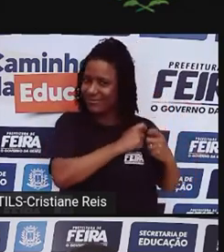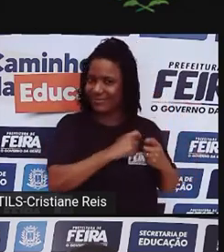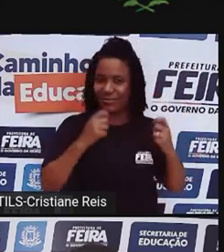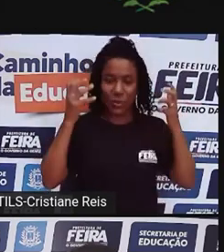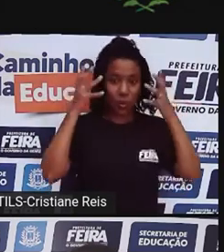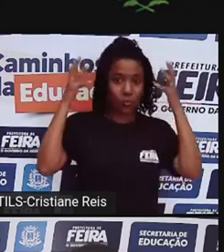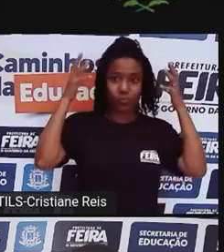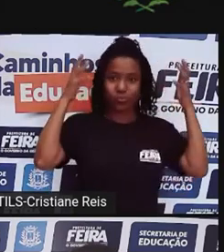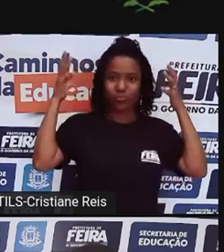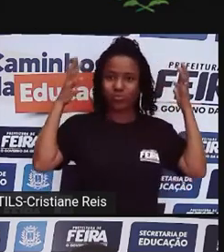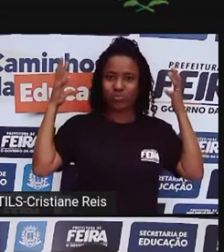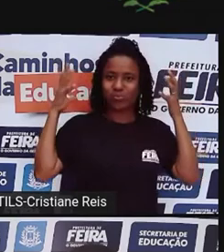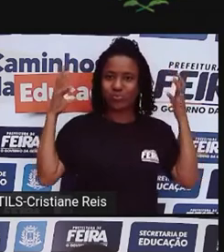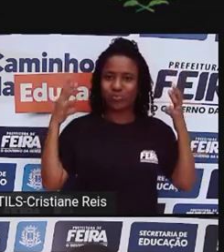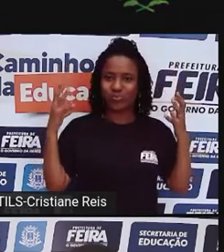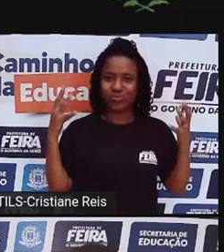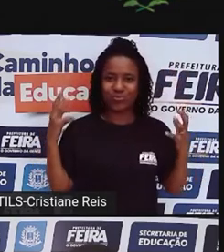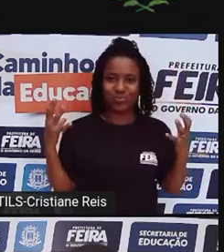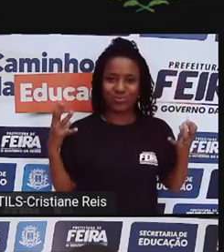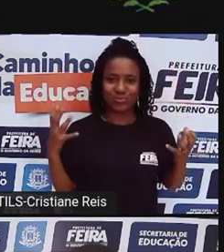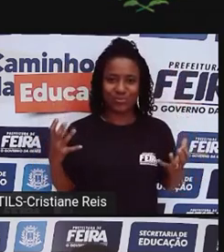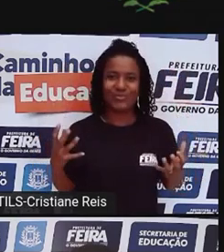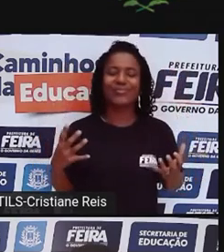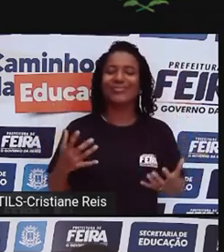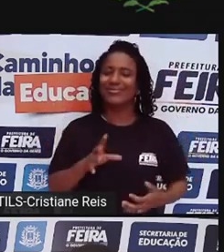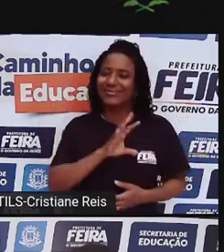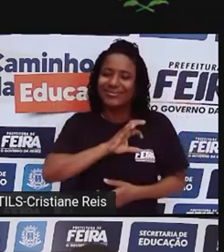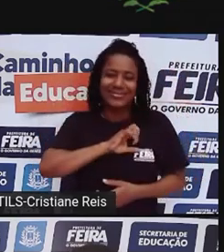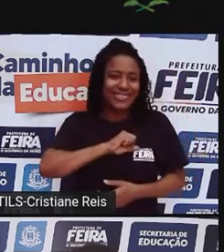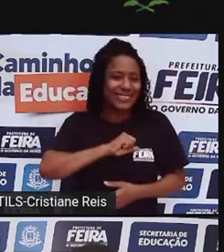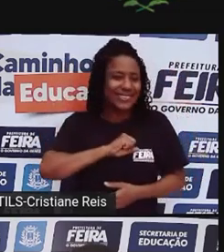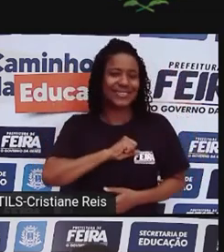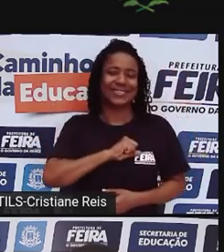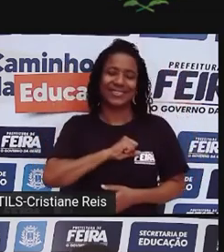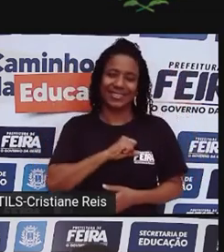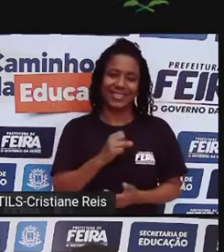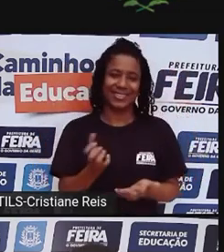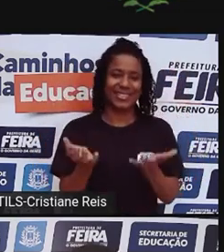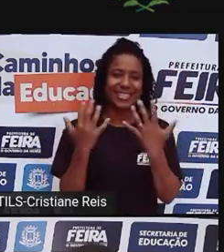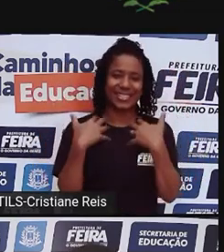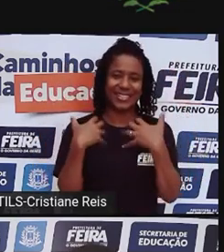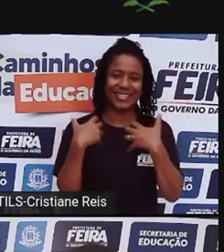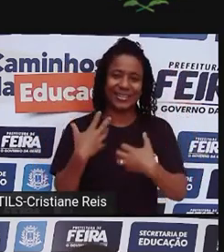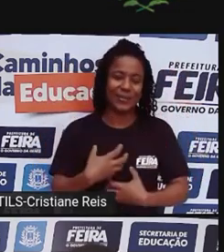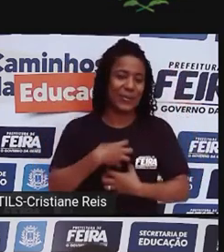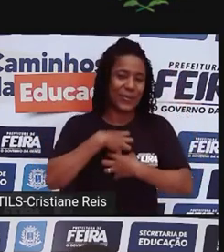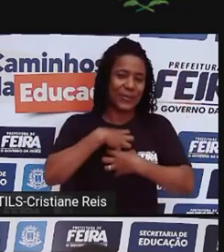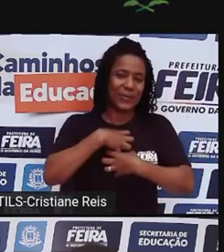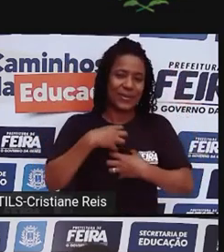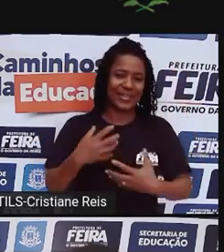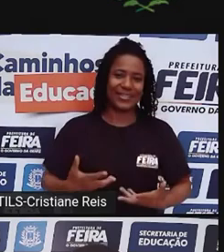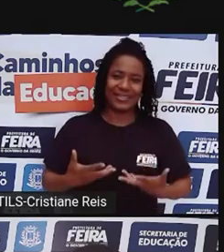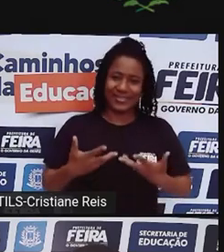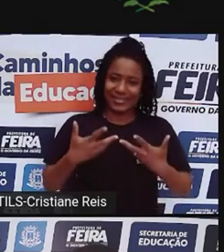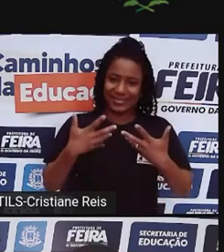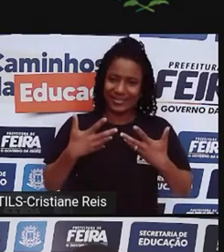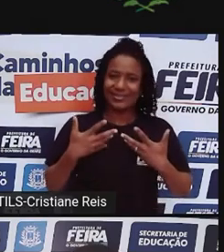e volumosos. Então, como elas se amam nessa nova forma que elas decidiram encarar.